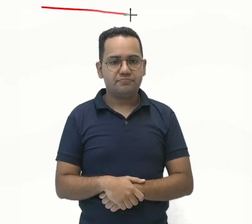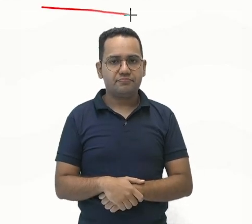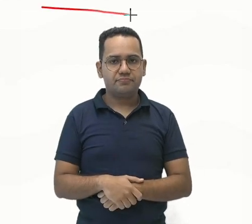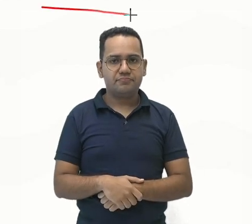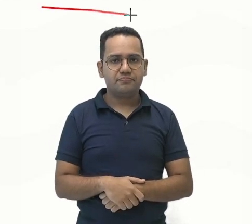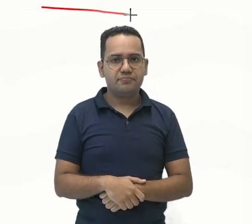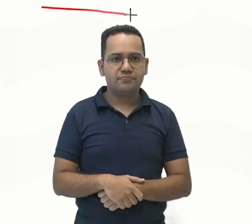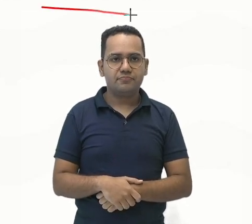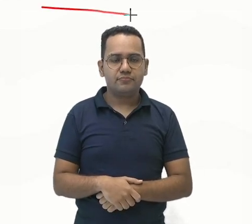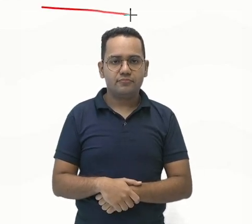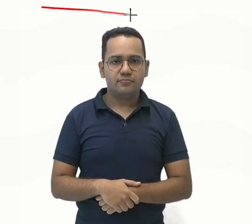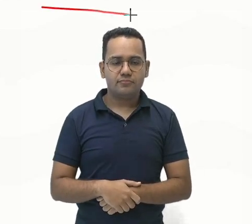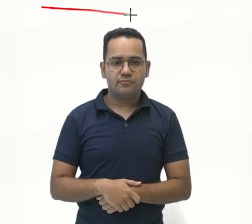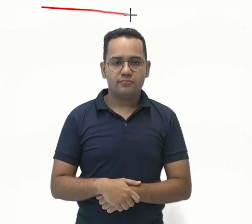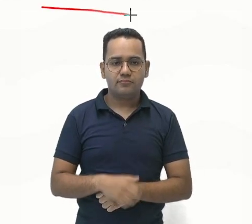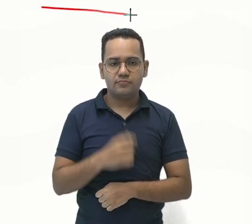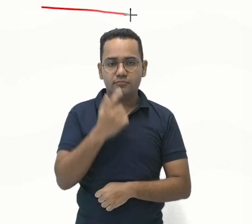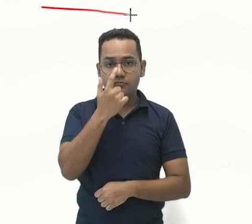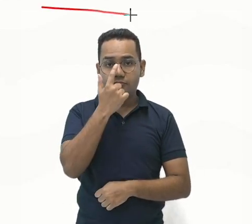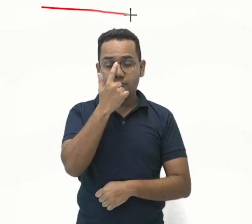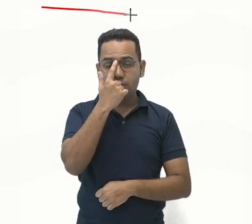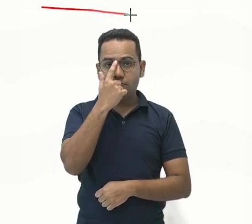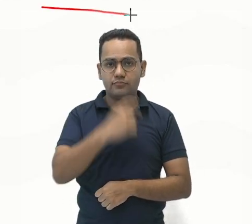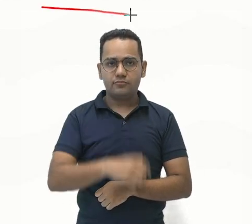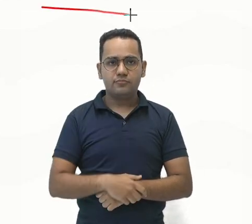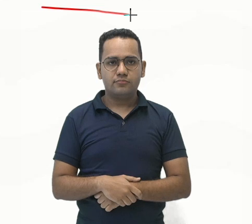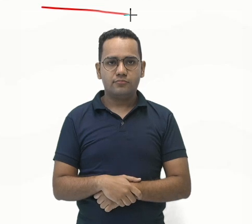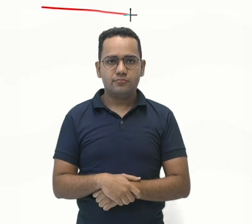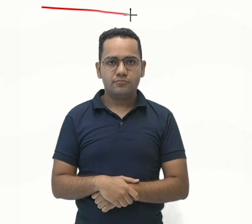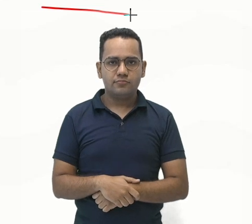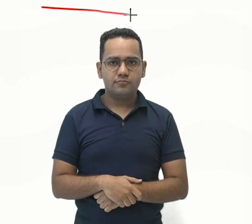cenário internacional. Talvez esses